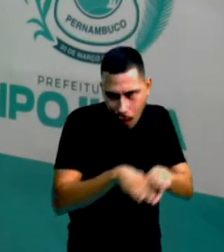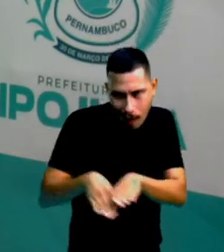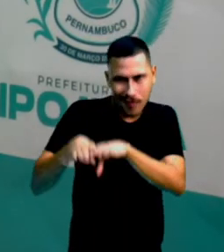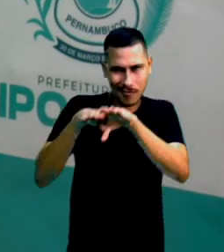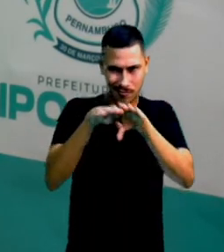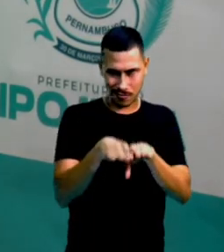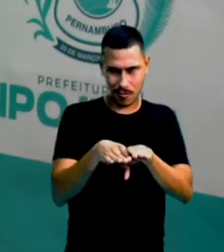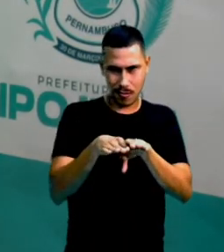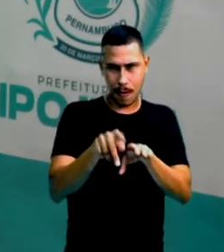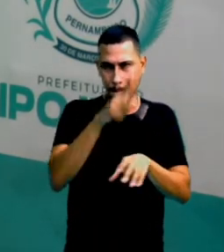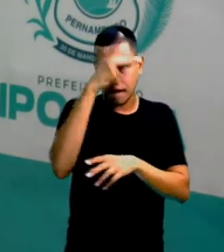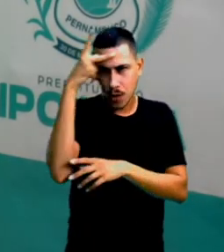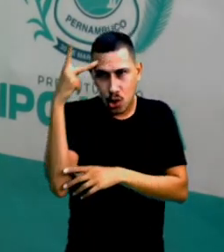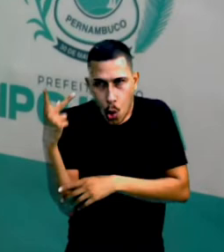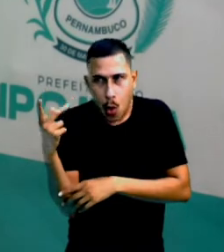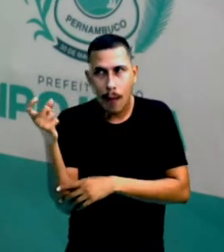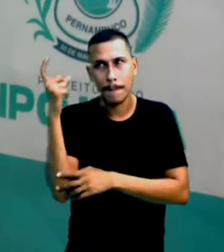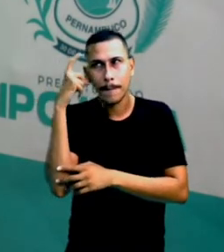humanos